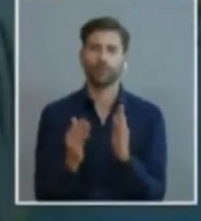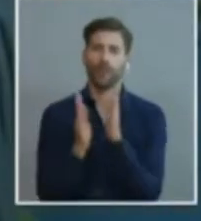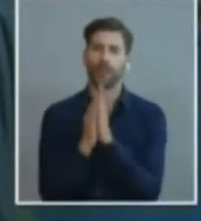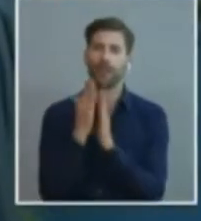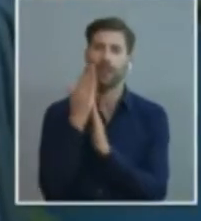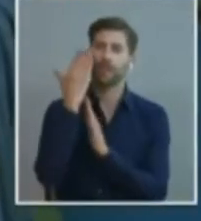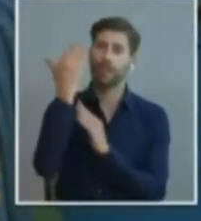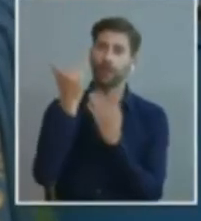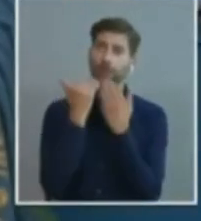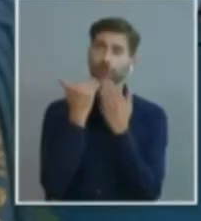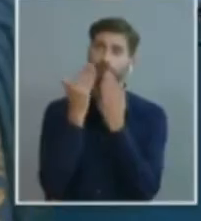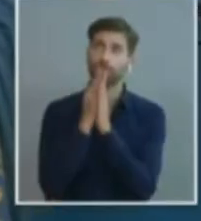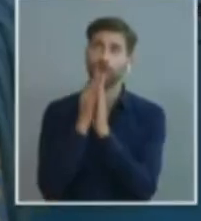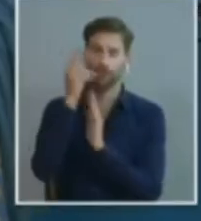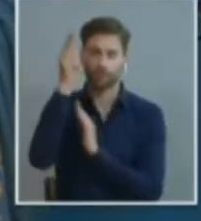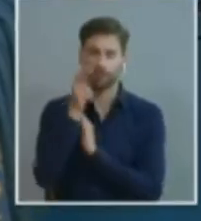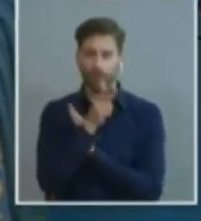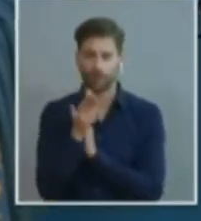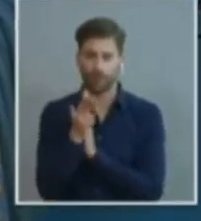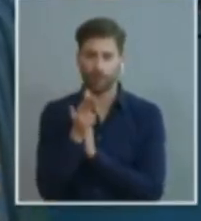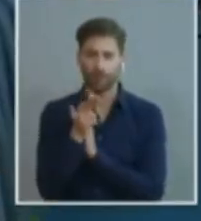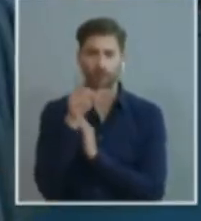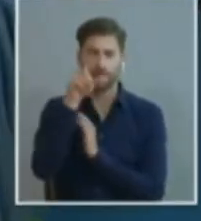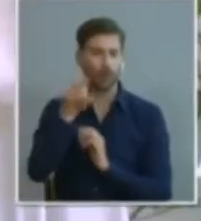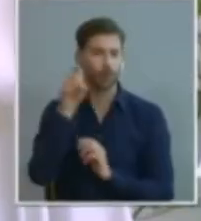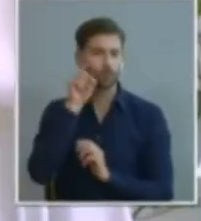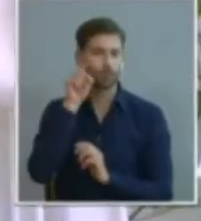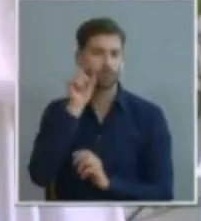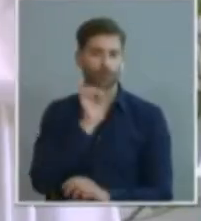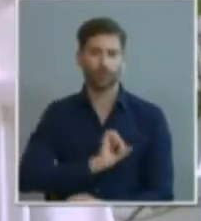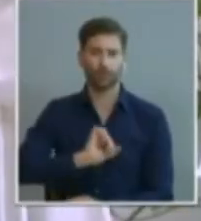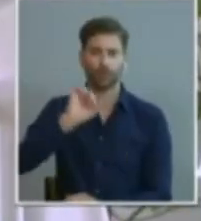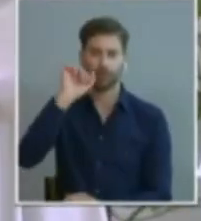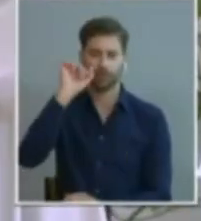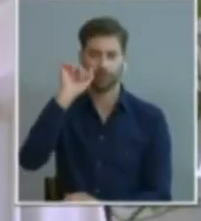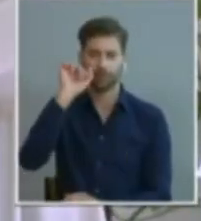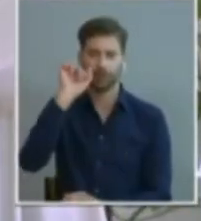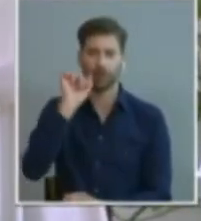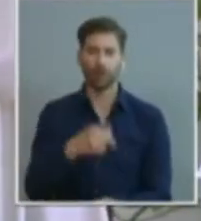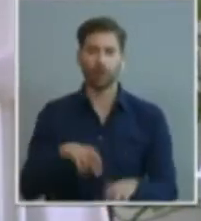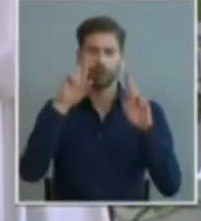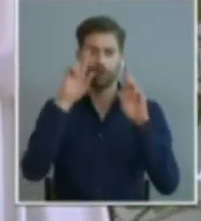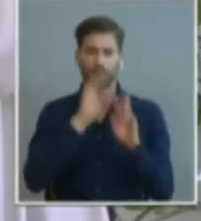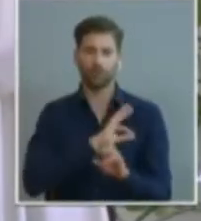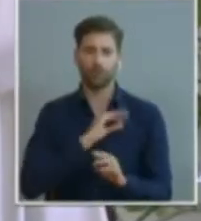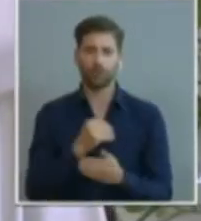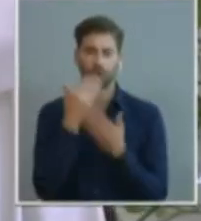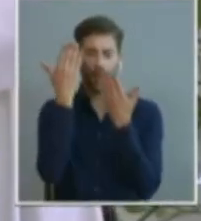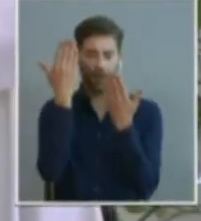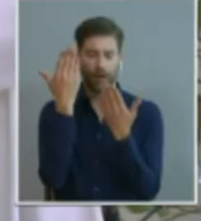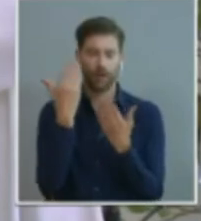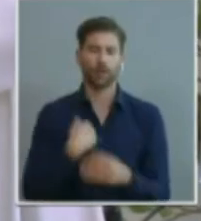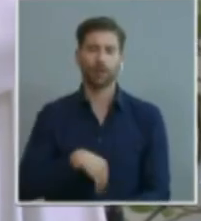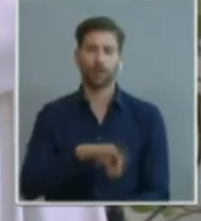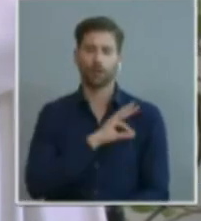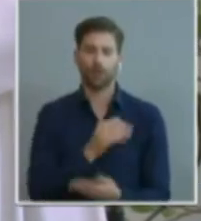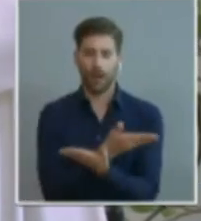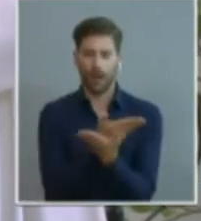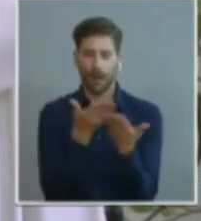Deus a sua bênção e a sua proteção. O Senhor esteja convosco.